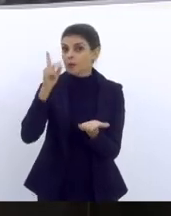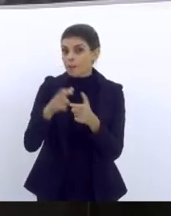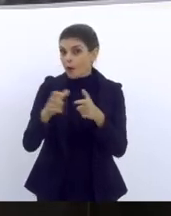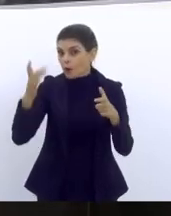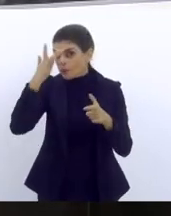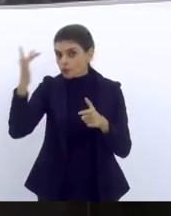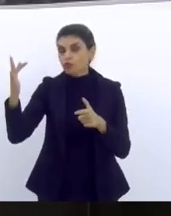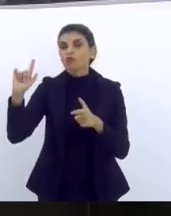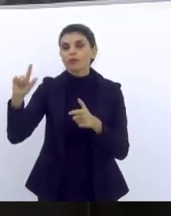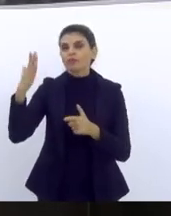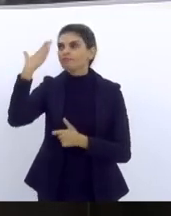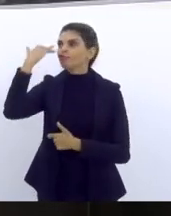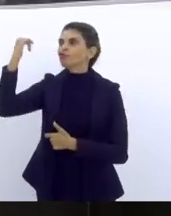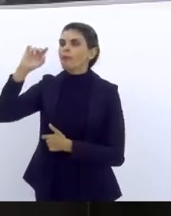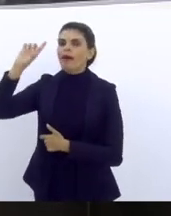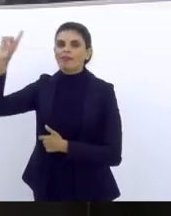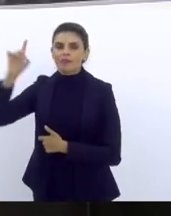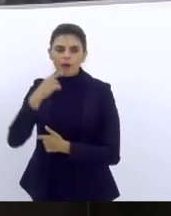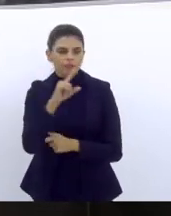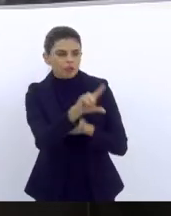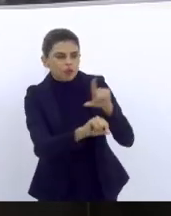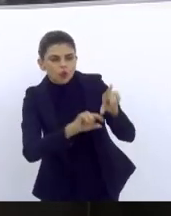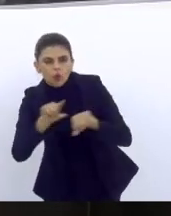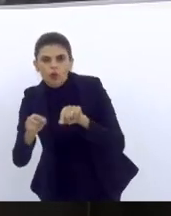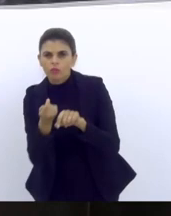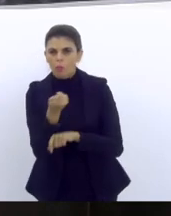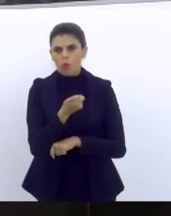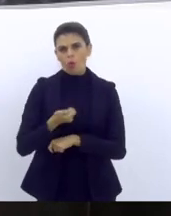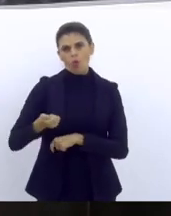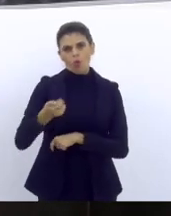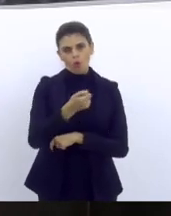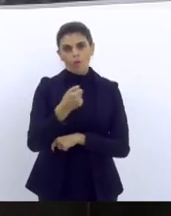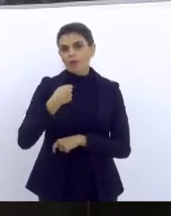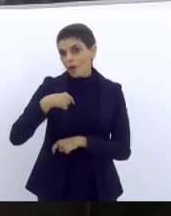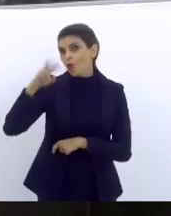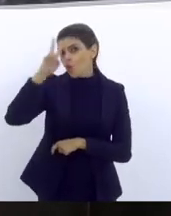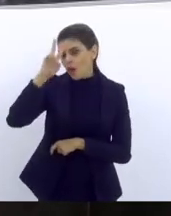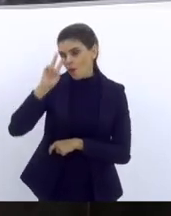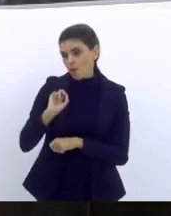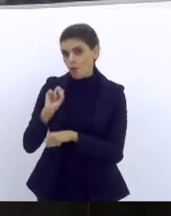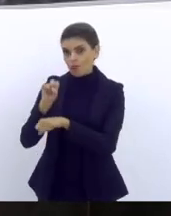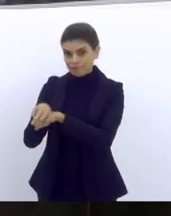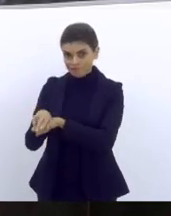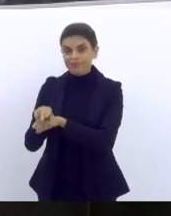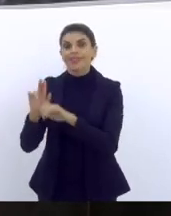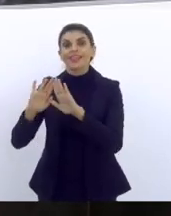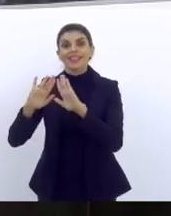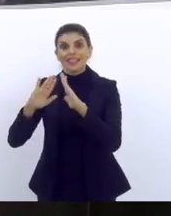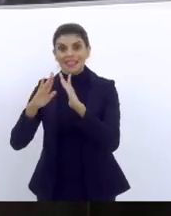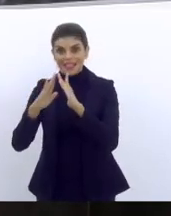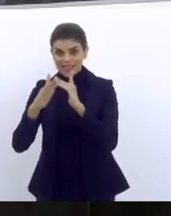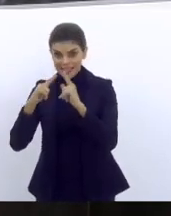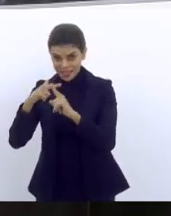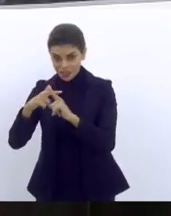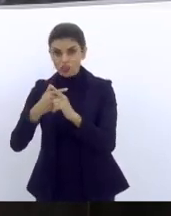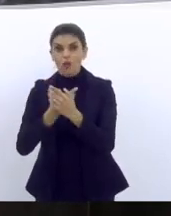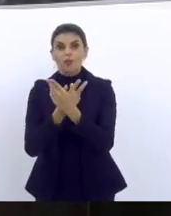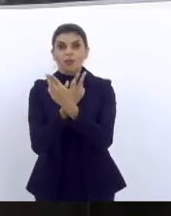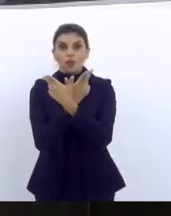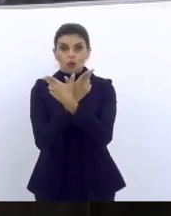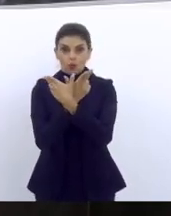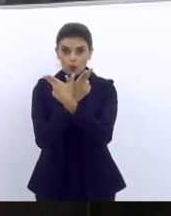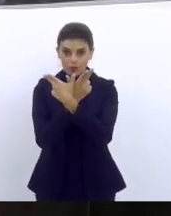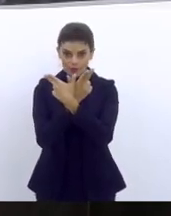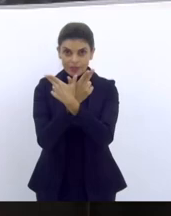E é um privilégio. Eu lembro que, quando eu cheguei na Universal, eu aprendi que outro